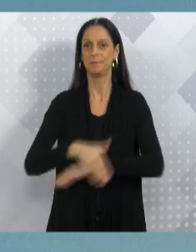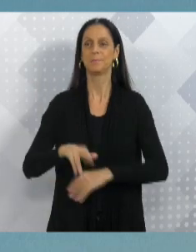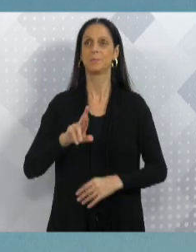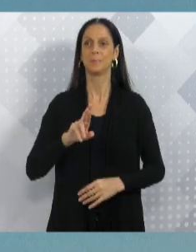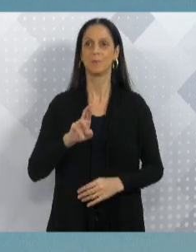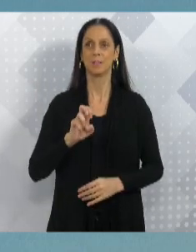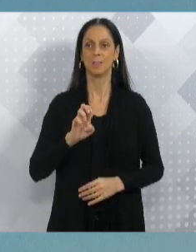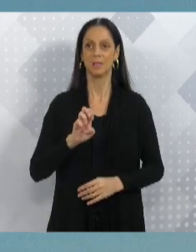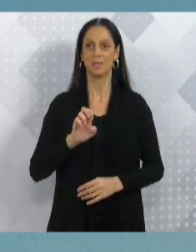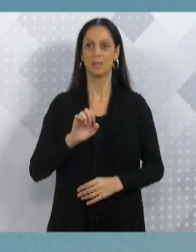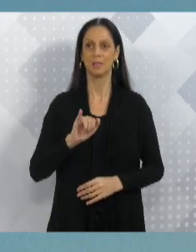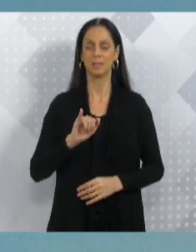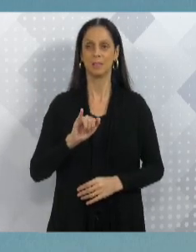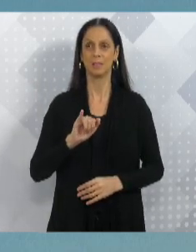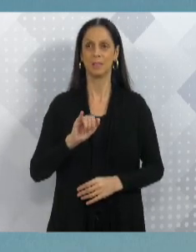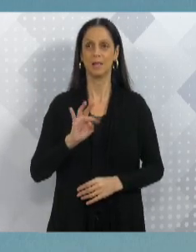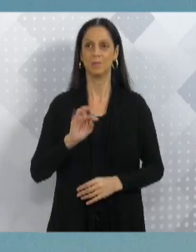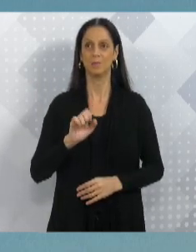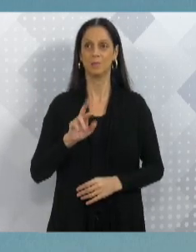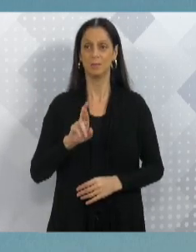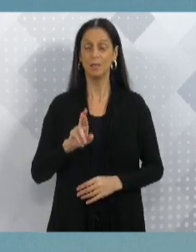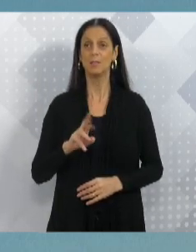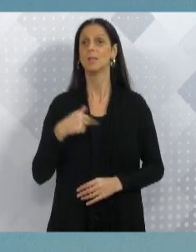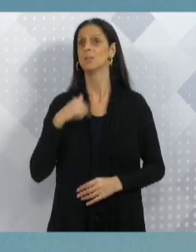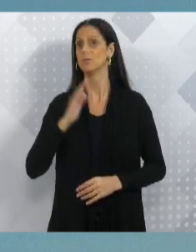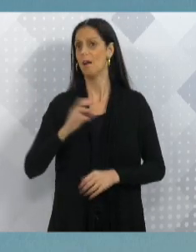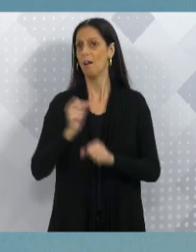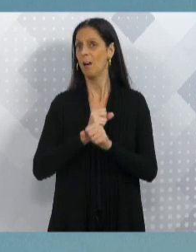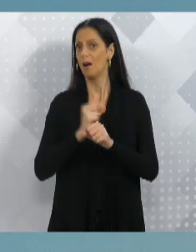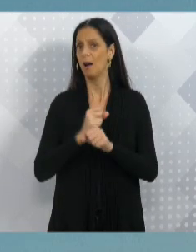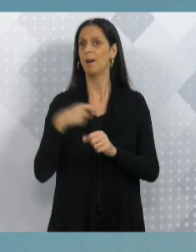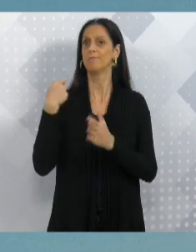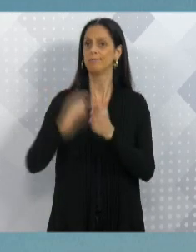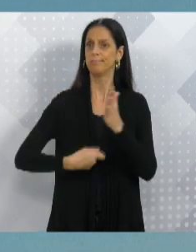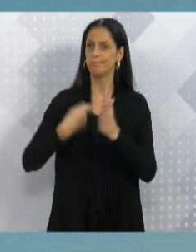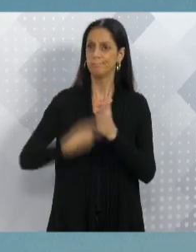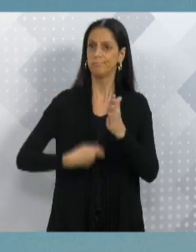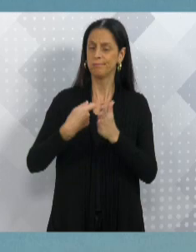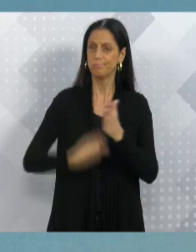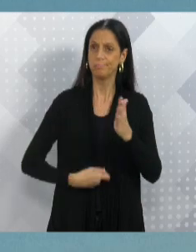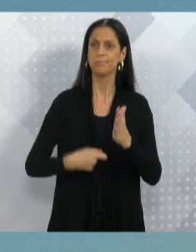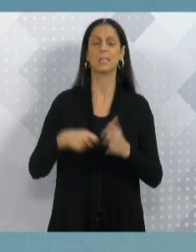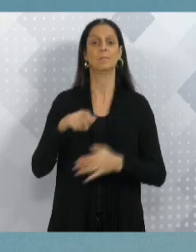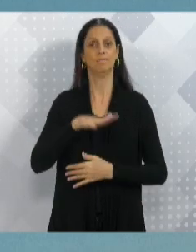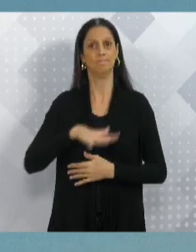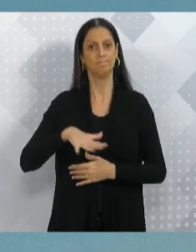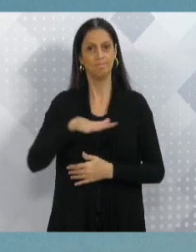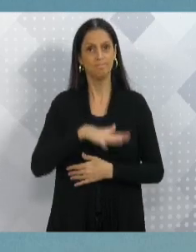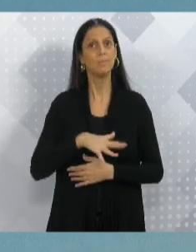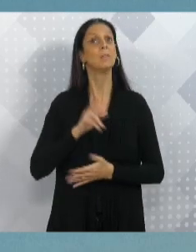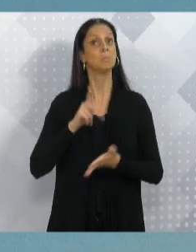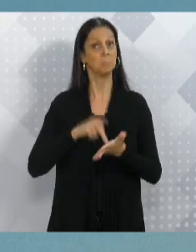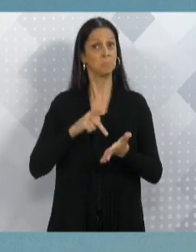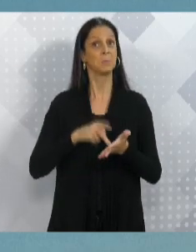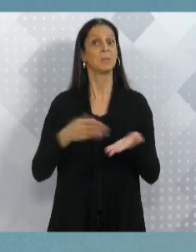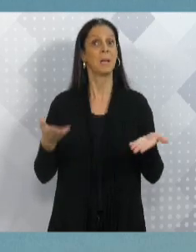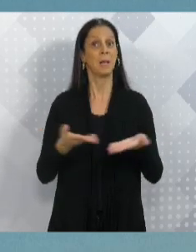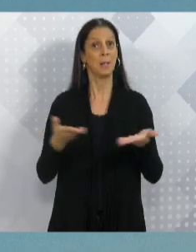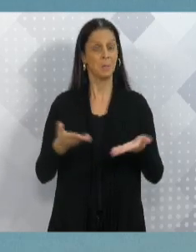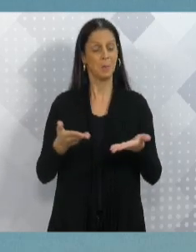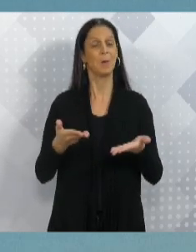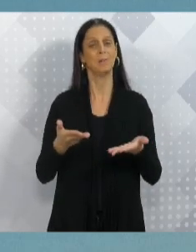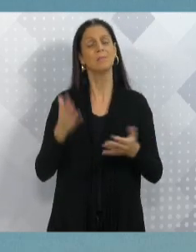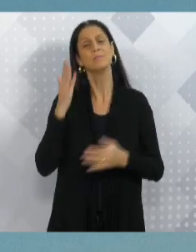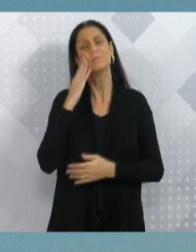é muito importante, pela qual viemos lutando há anos naquela região e que realmente está tendo a sua